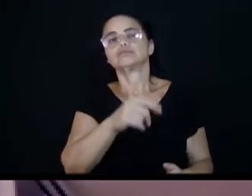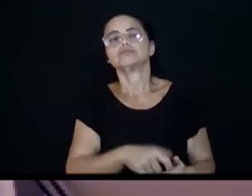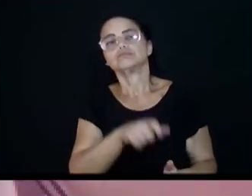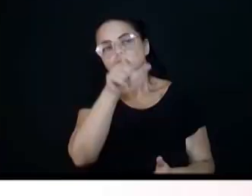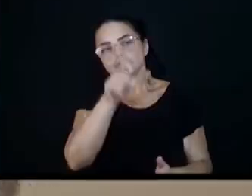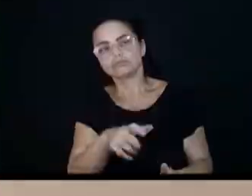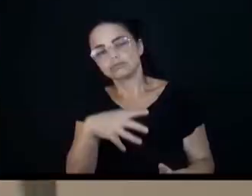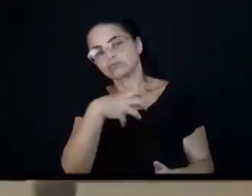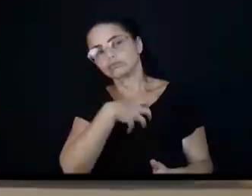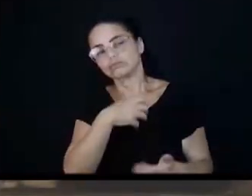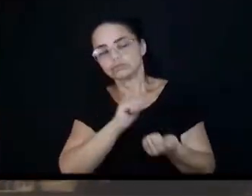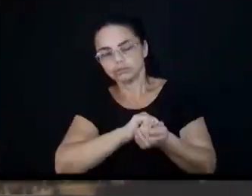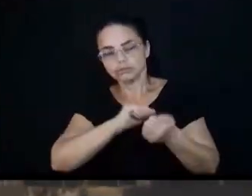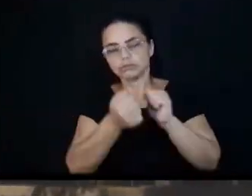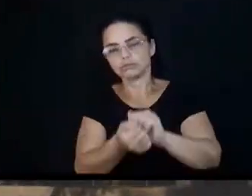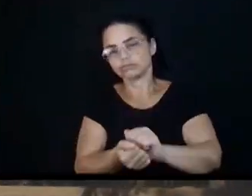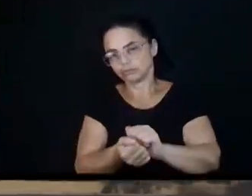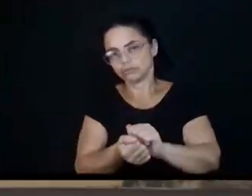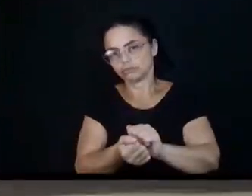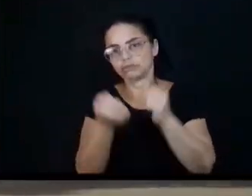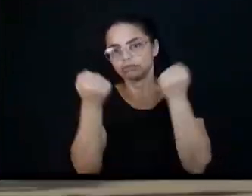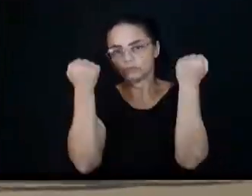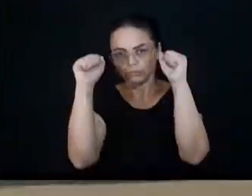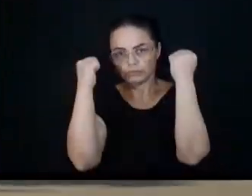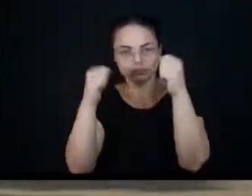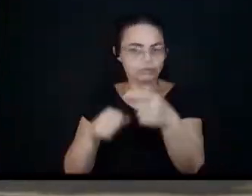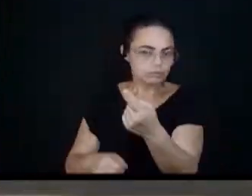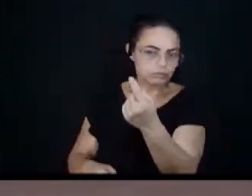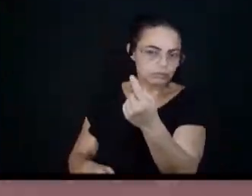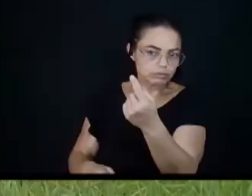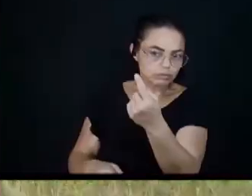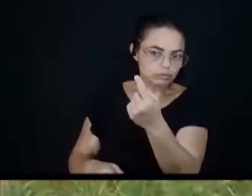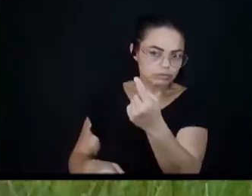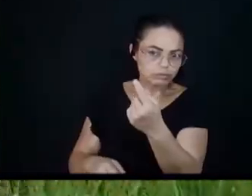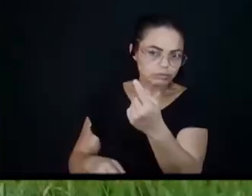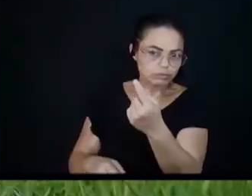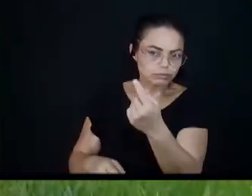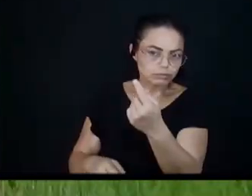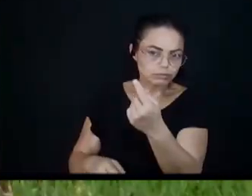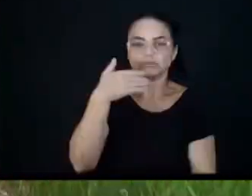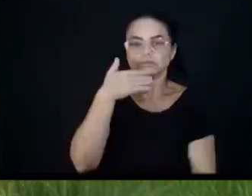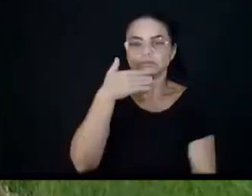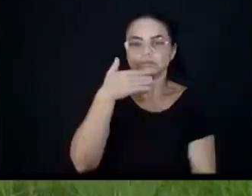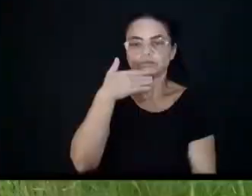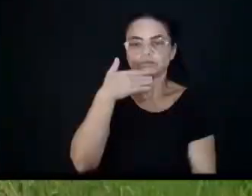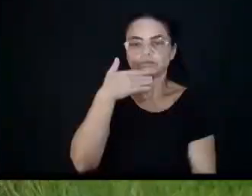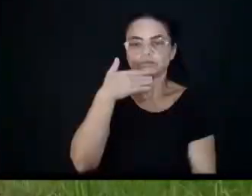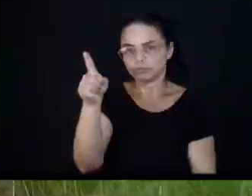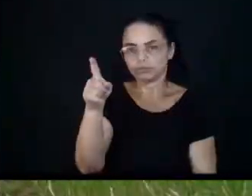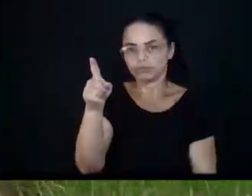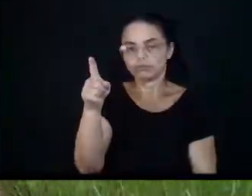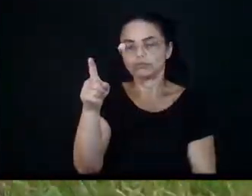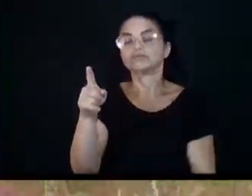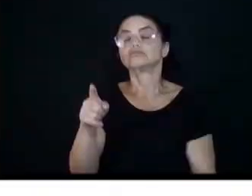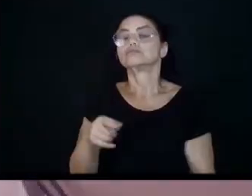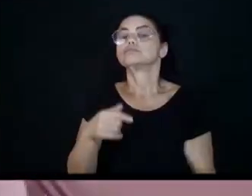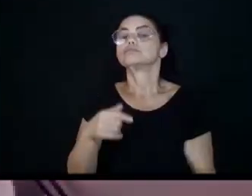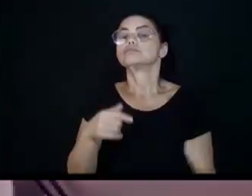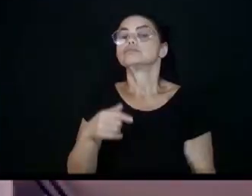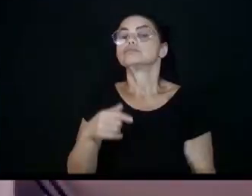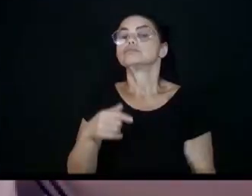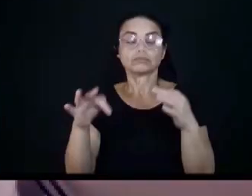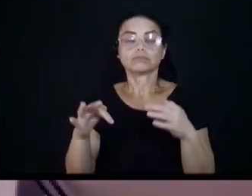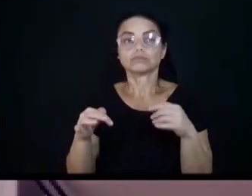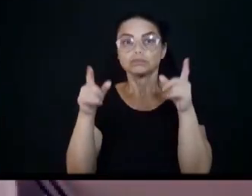à atividade física. Isso é provado que ela melhora a dor, ela melhora o sono, ela melhora o emocional